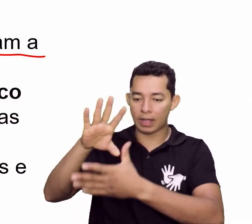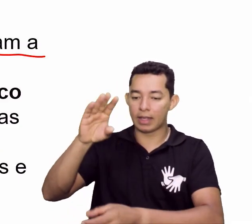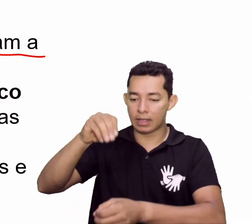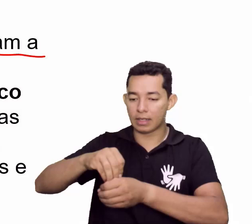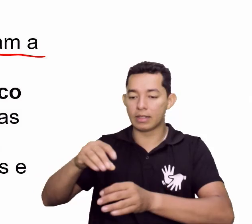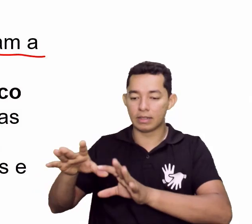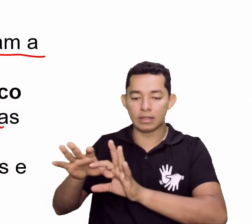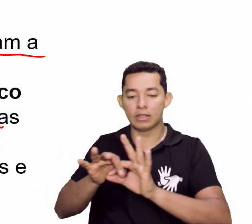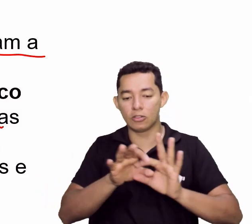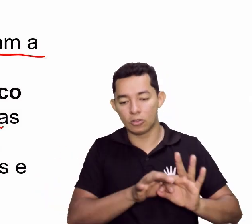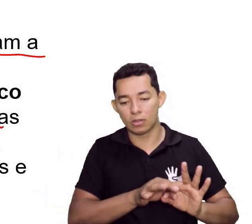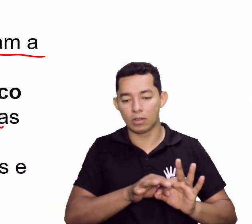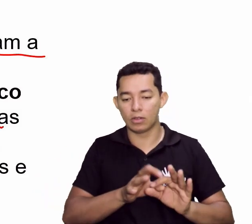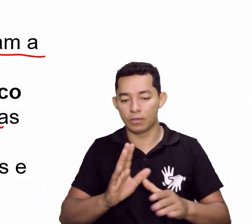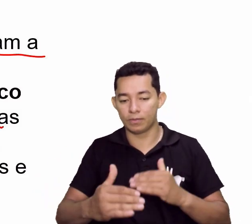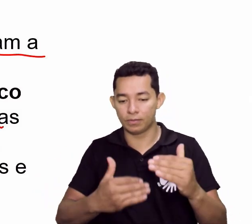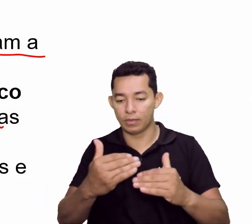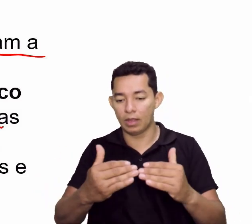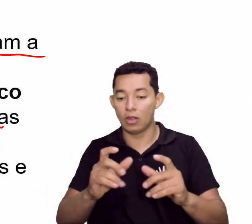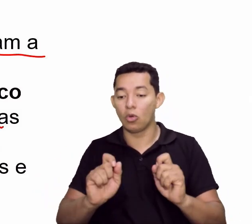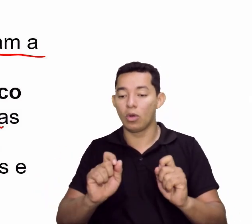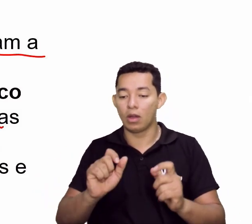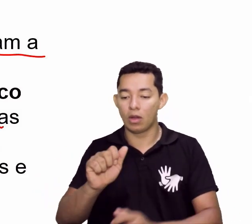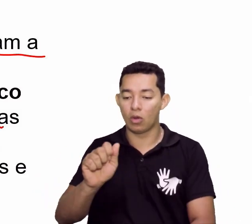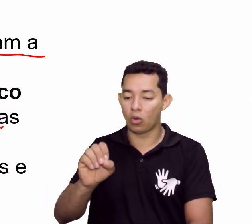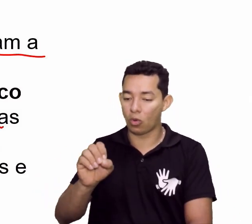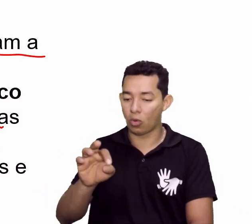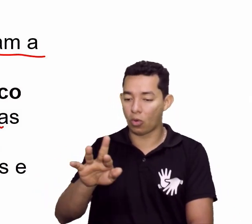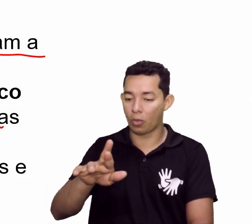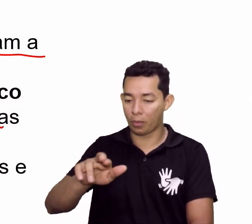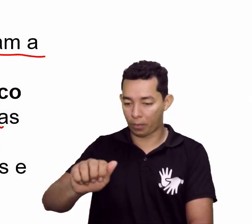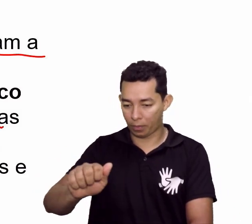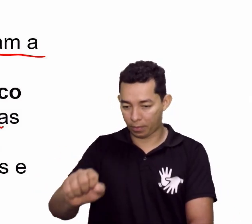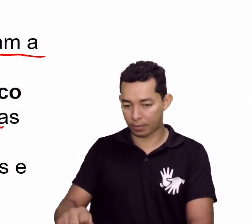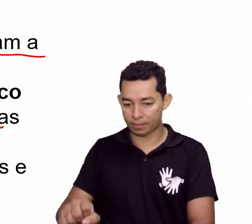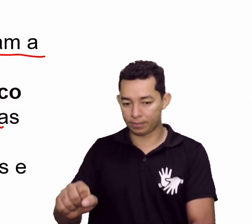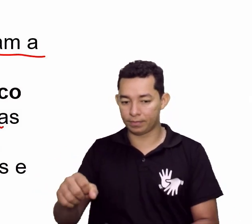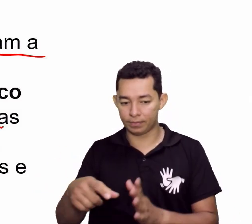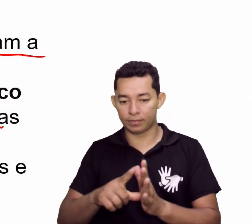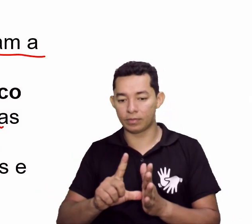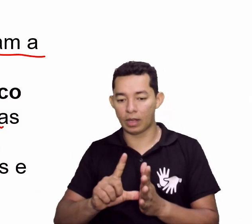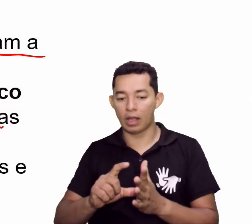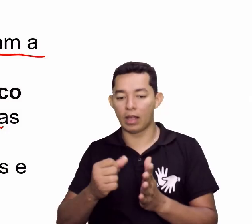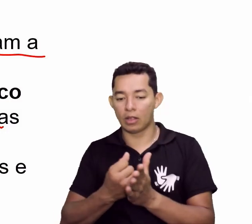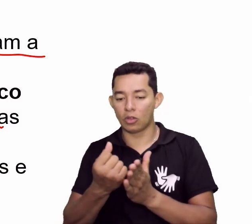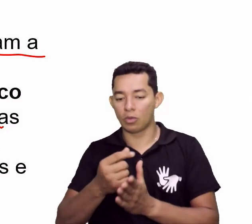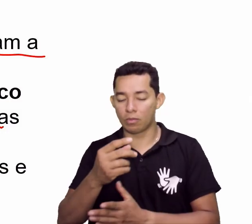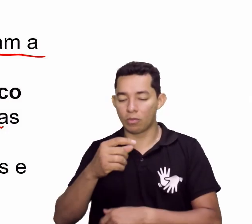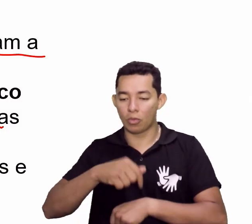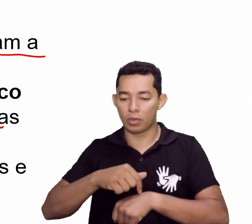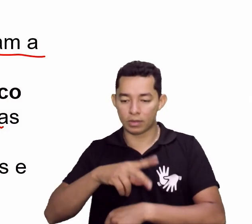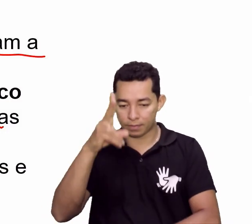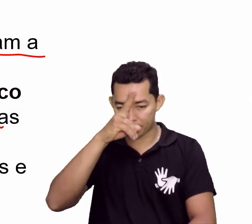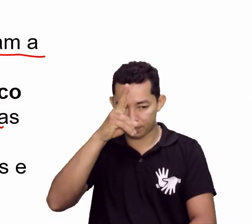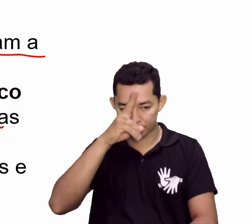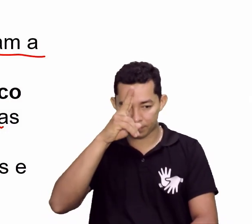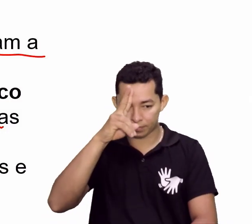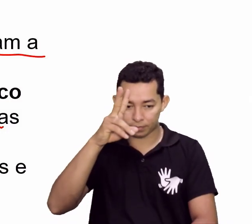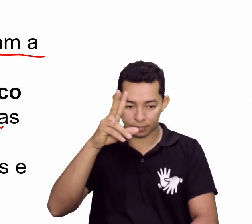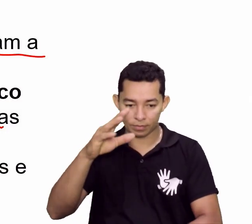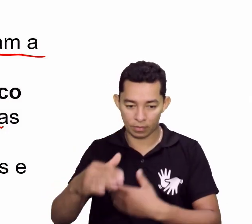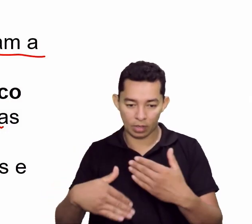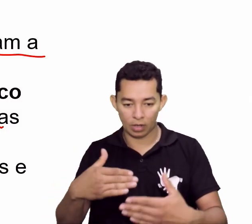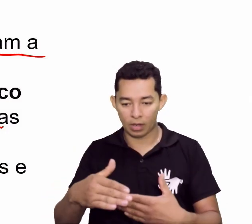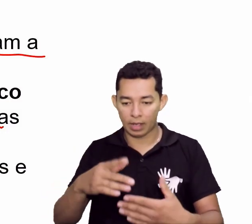contexto, produzindo obras que, embora retratassem momentos históricos,